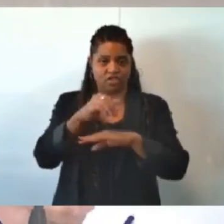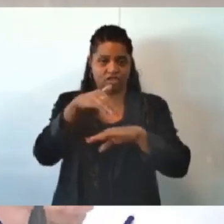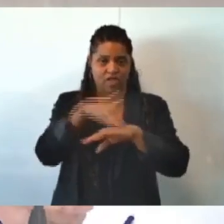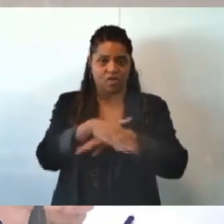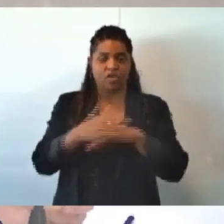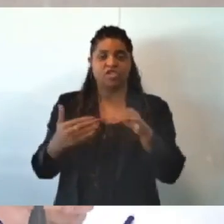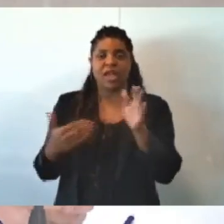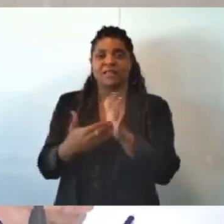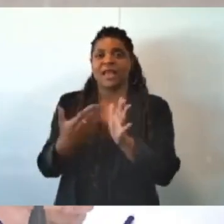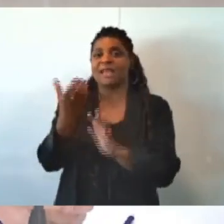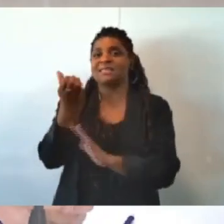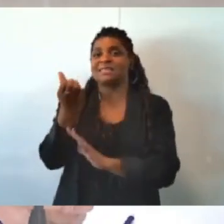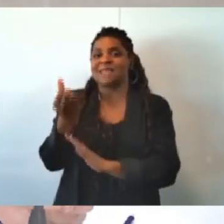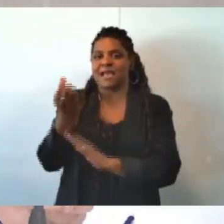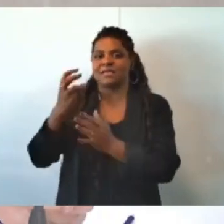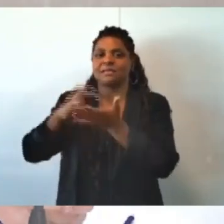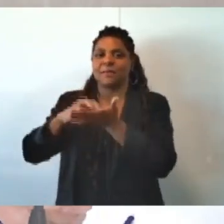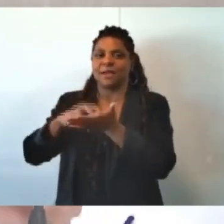ônibus,